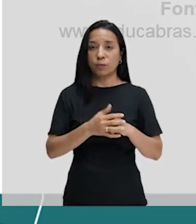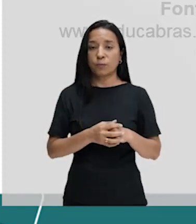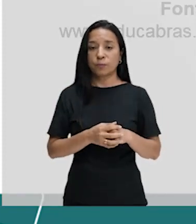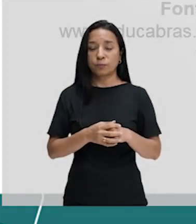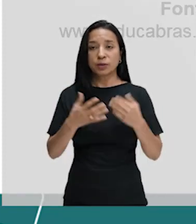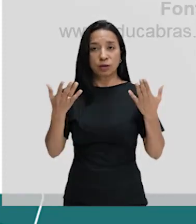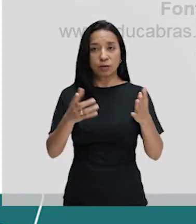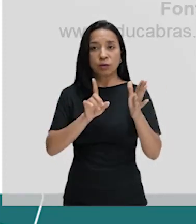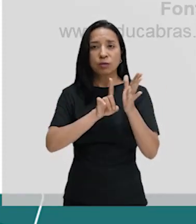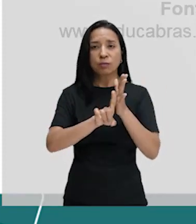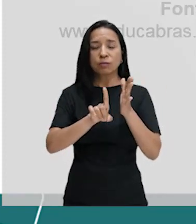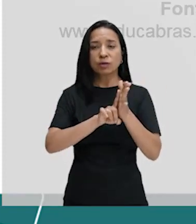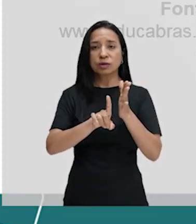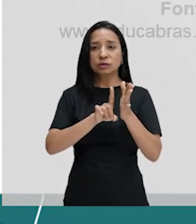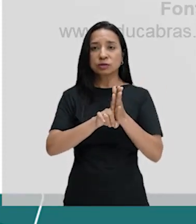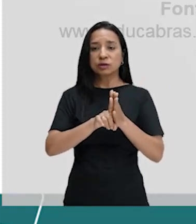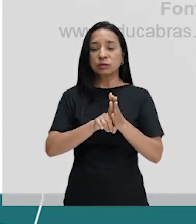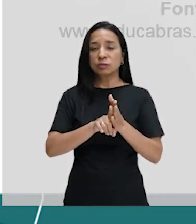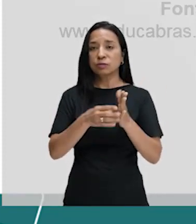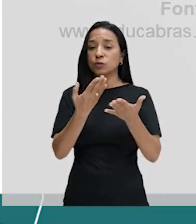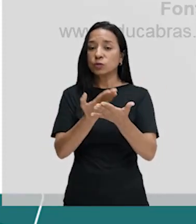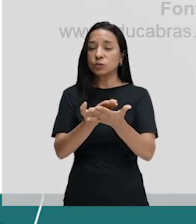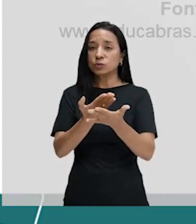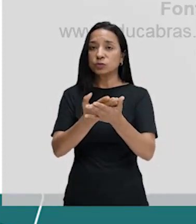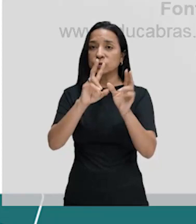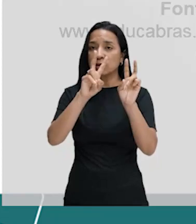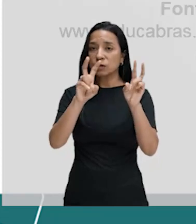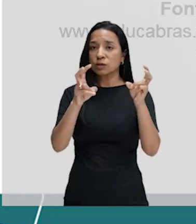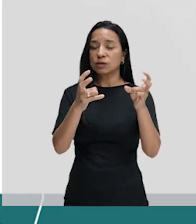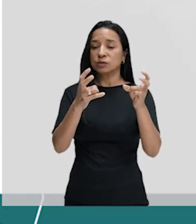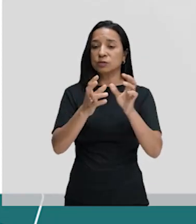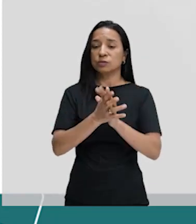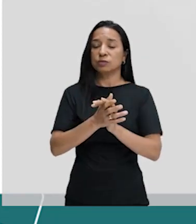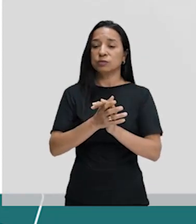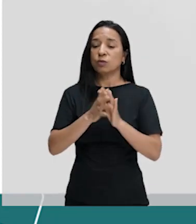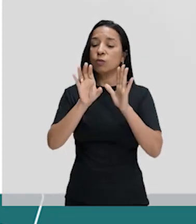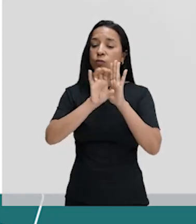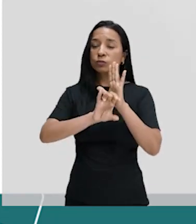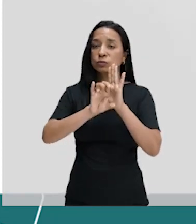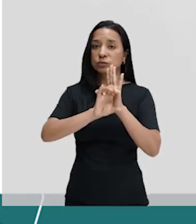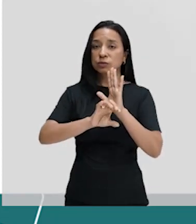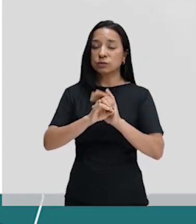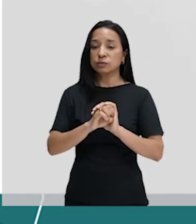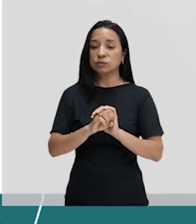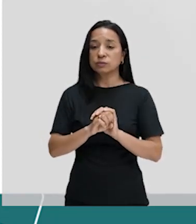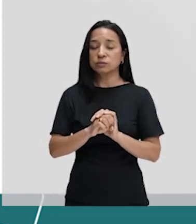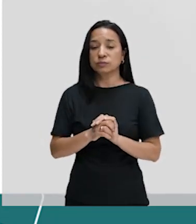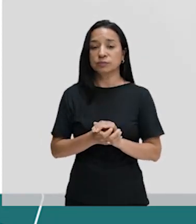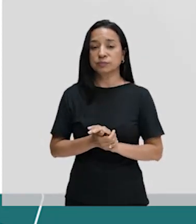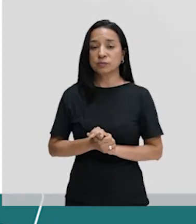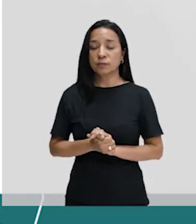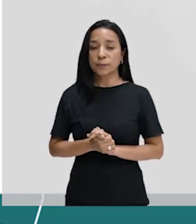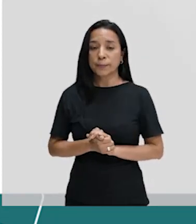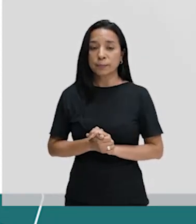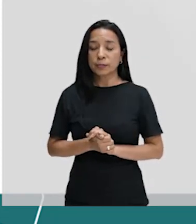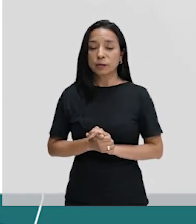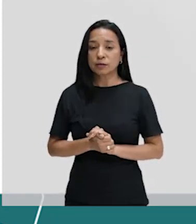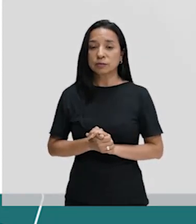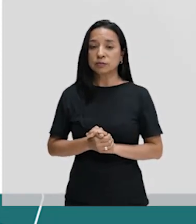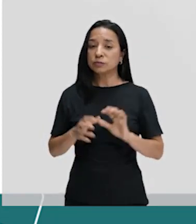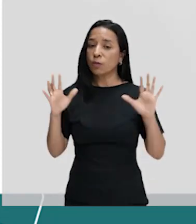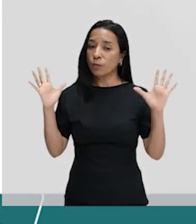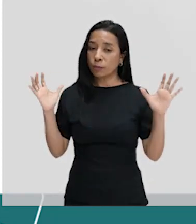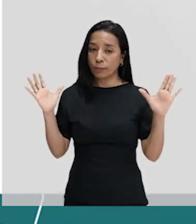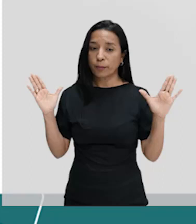uma questão para a gente trabalhar esse assunto, esses conceitos. Aqui diz o seguinte, olha só.